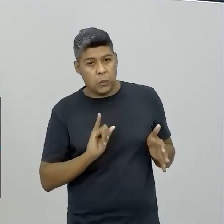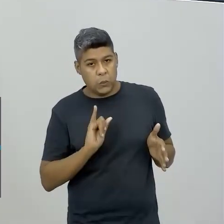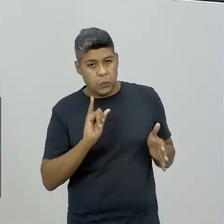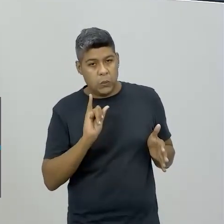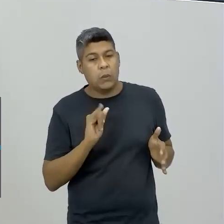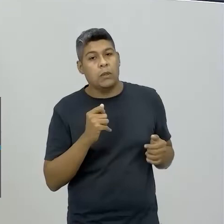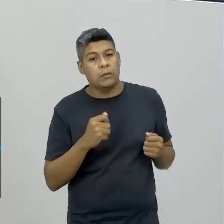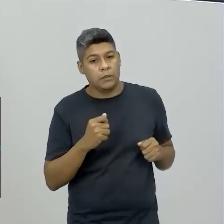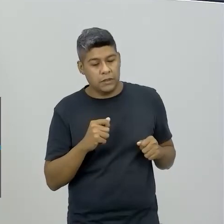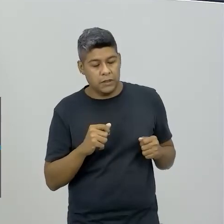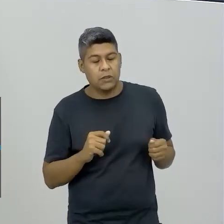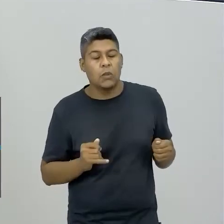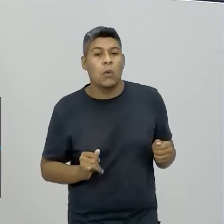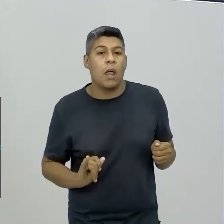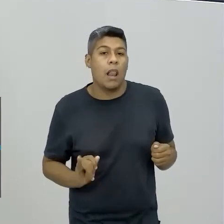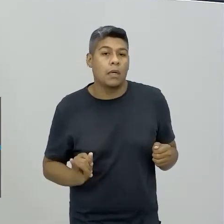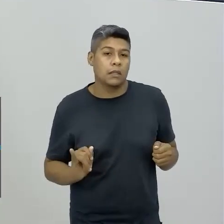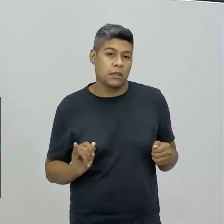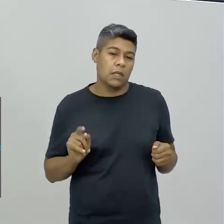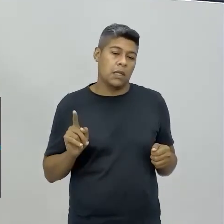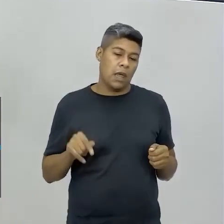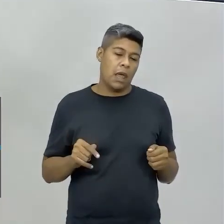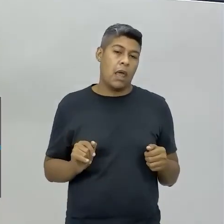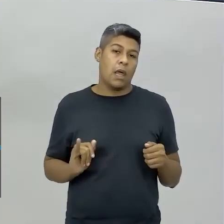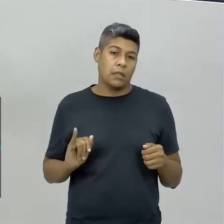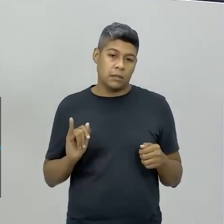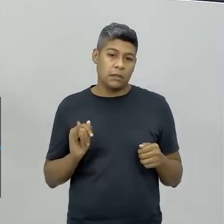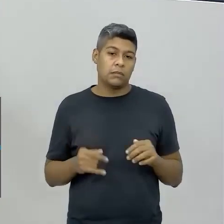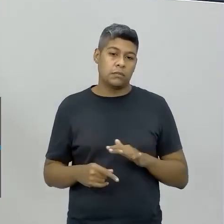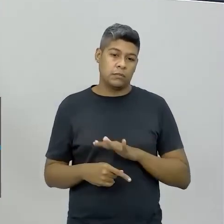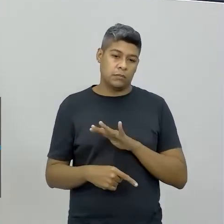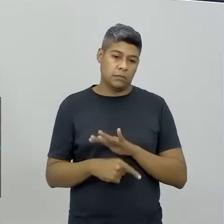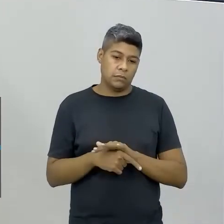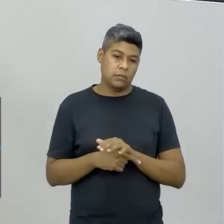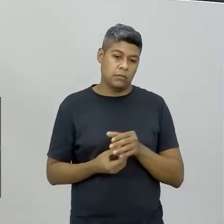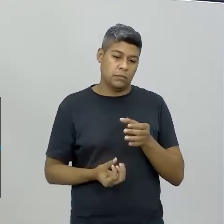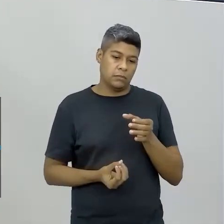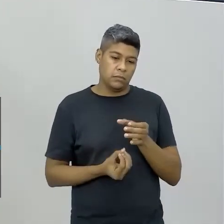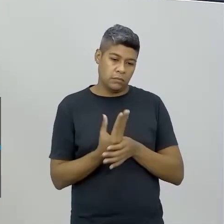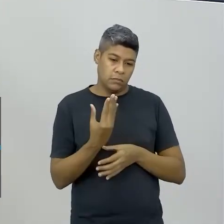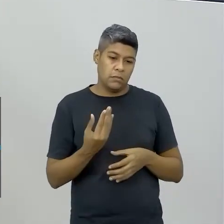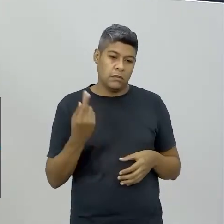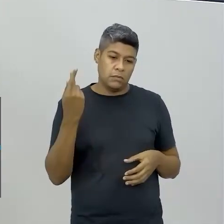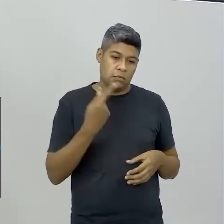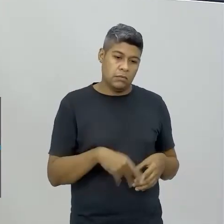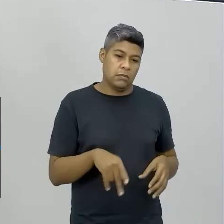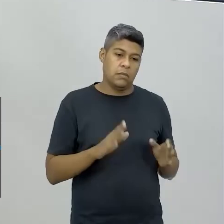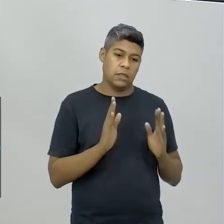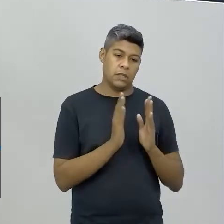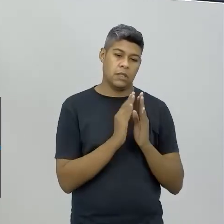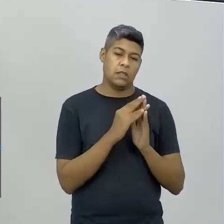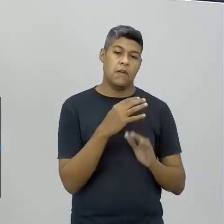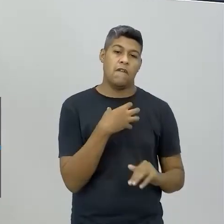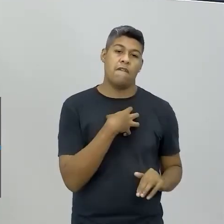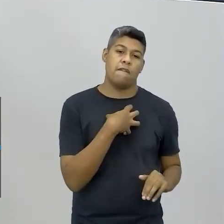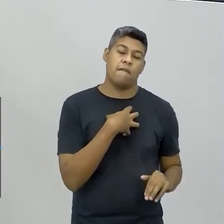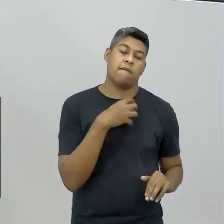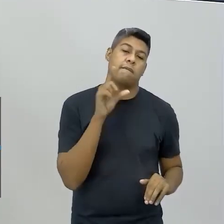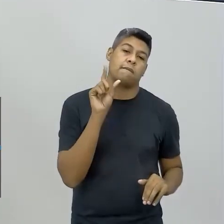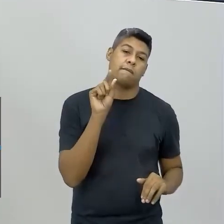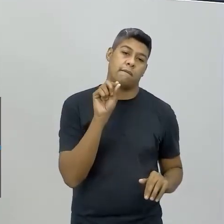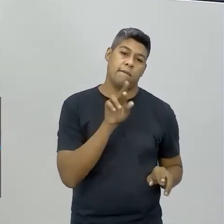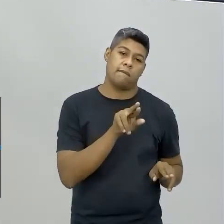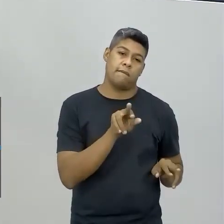você precisou de eletricidade. E essa eletricidade passa por essas matrizes, vem para nossas casas na forma das